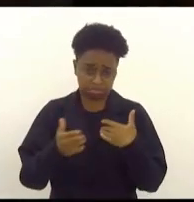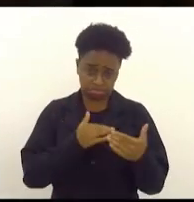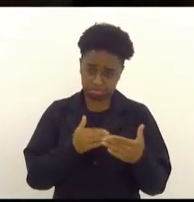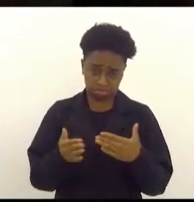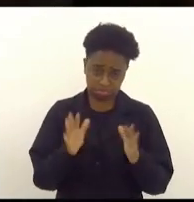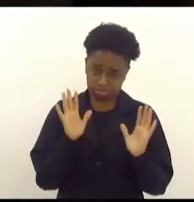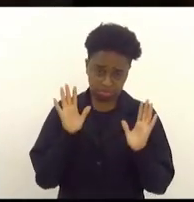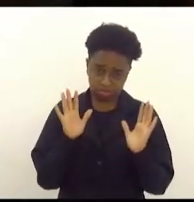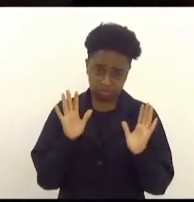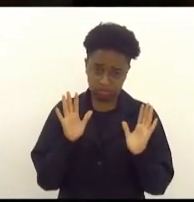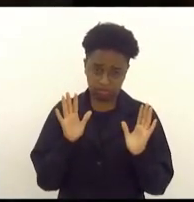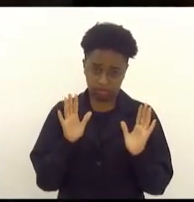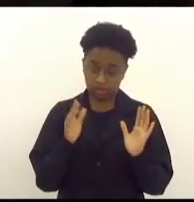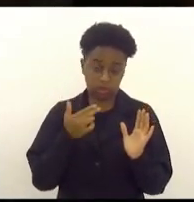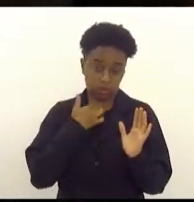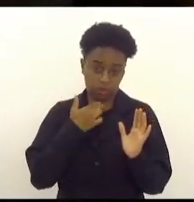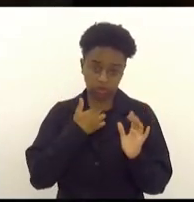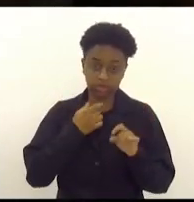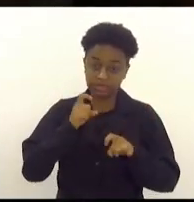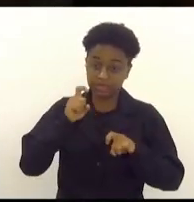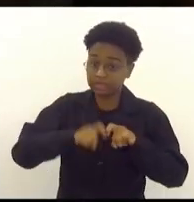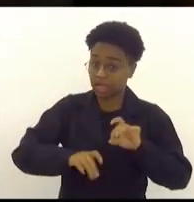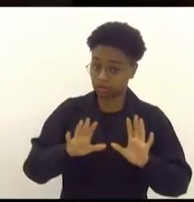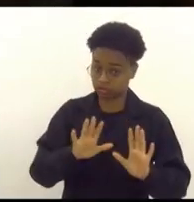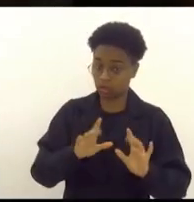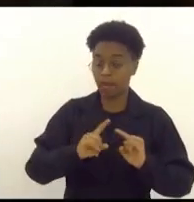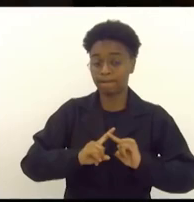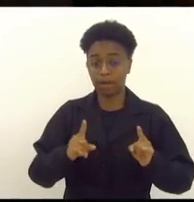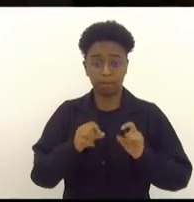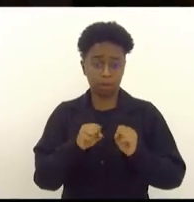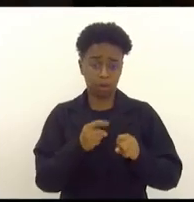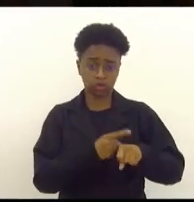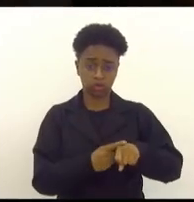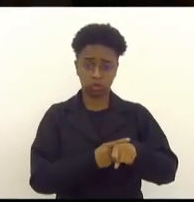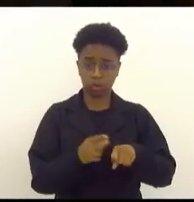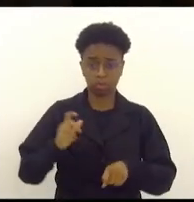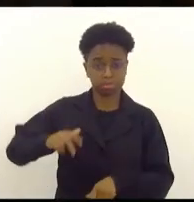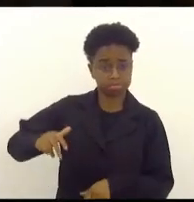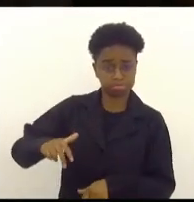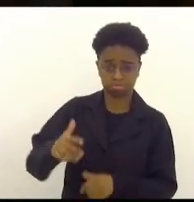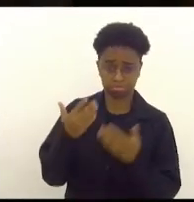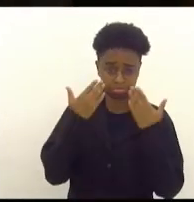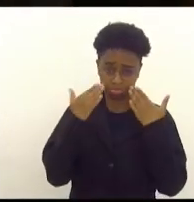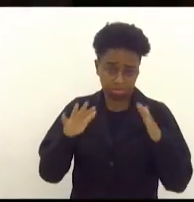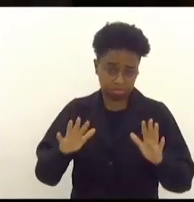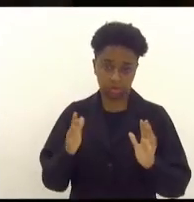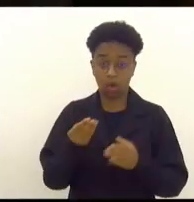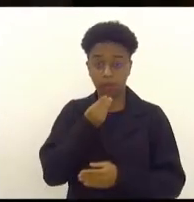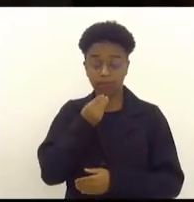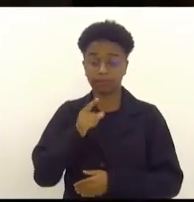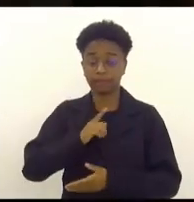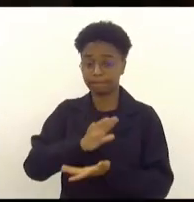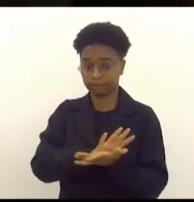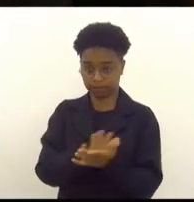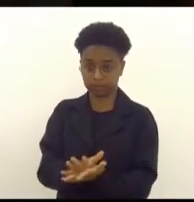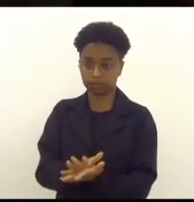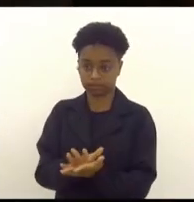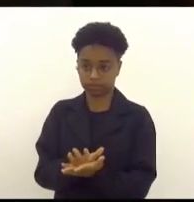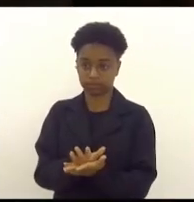a prática sexual então Ah claro é um preconceito